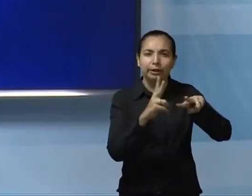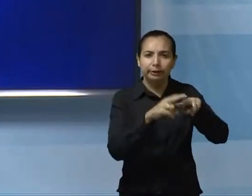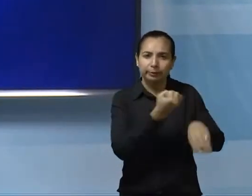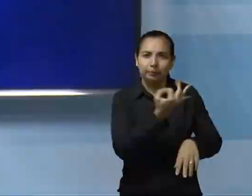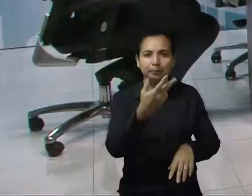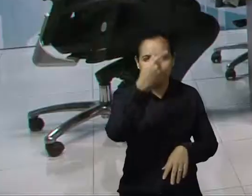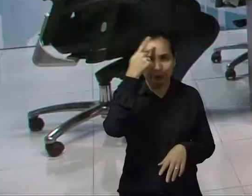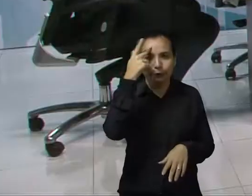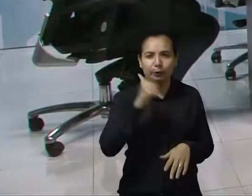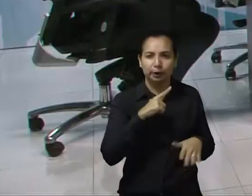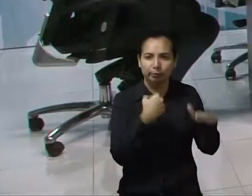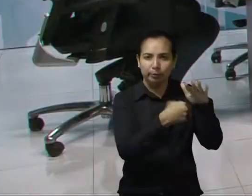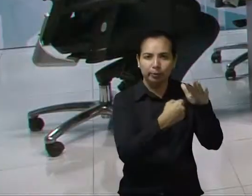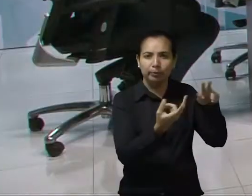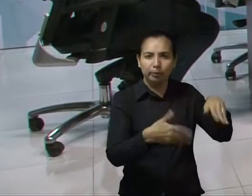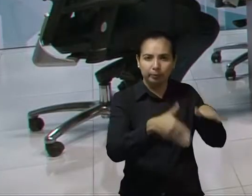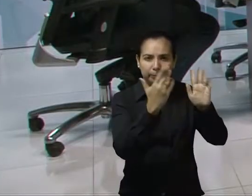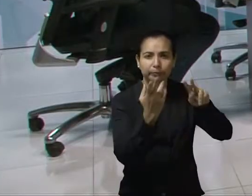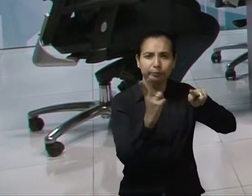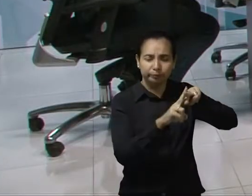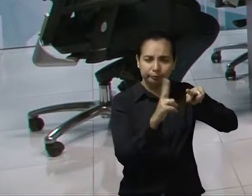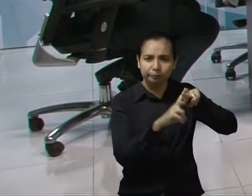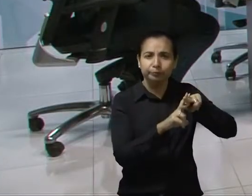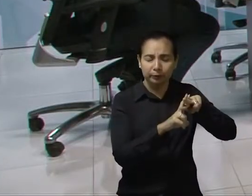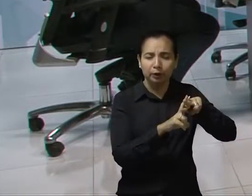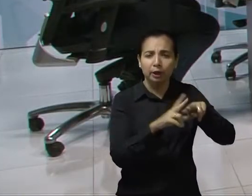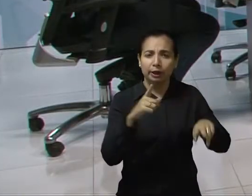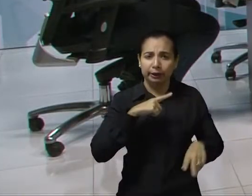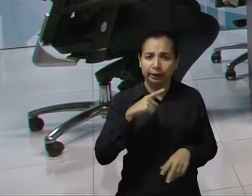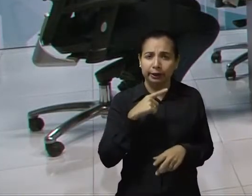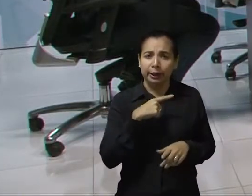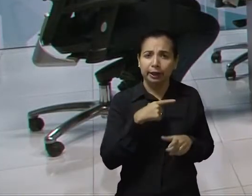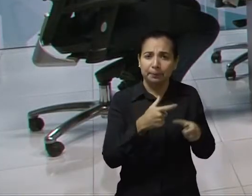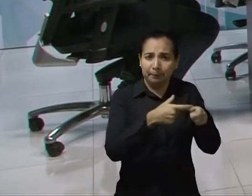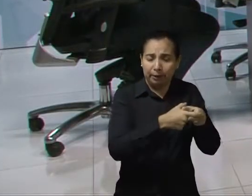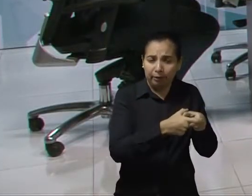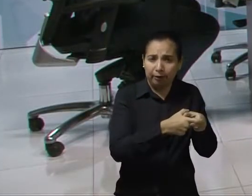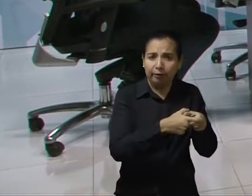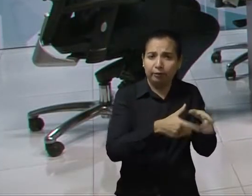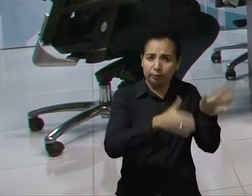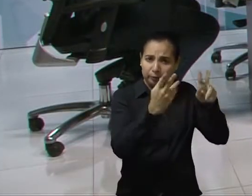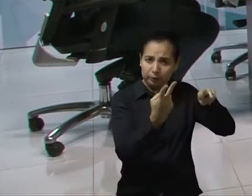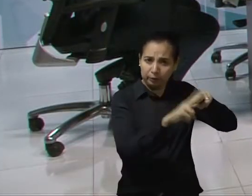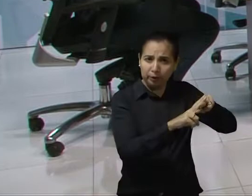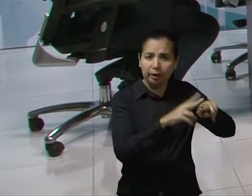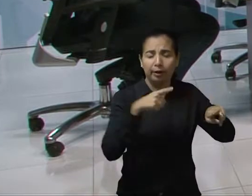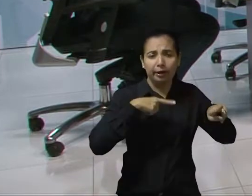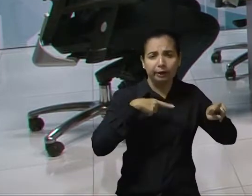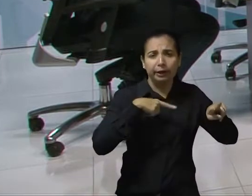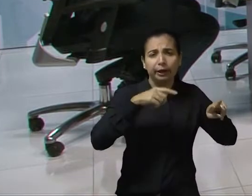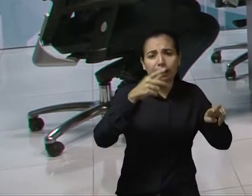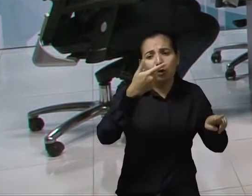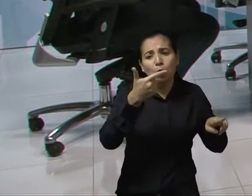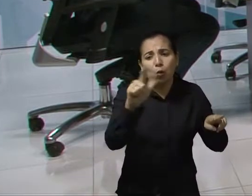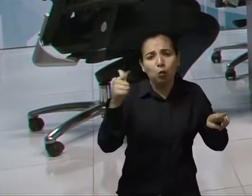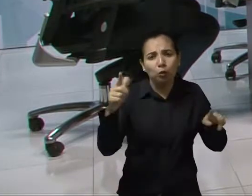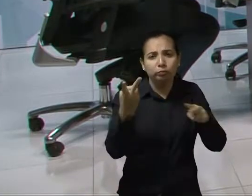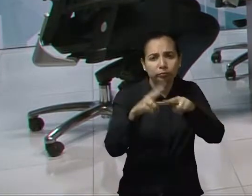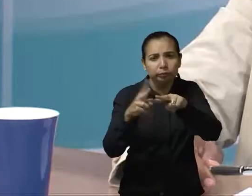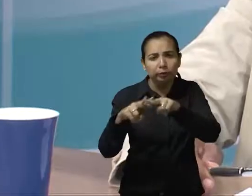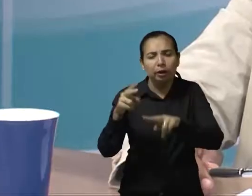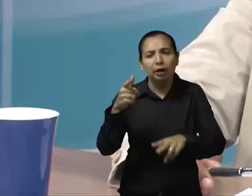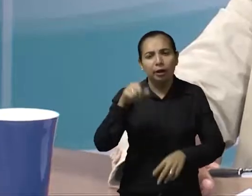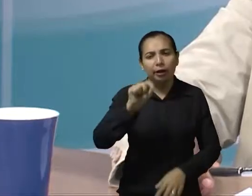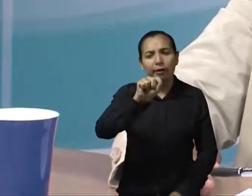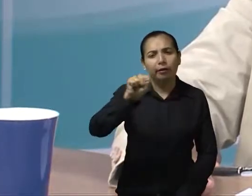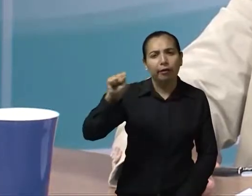em 16 unidades de grande porte e o restante dividido nas subregionais, que são mais de